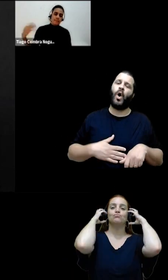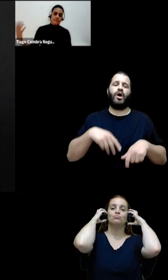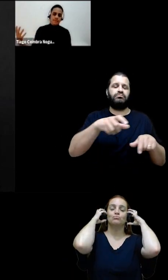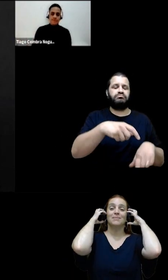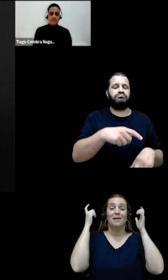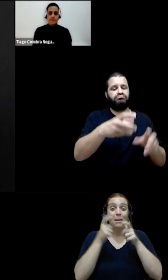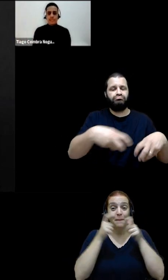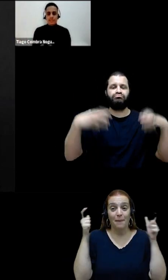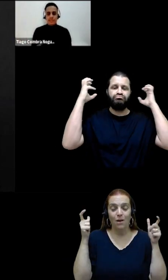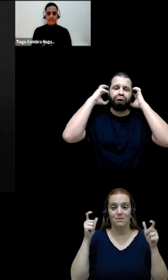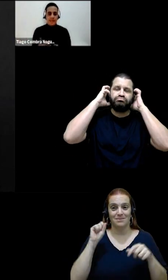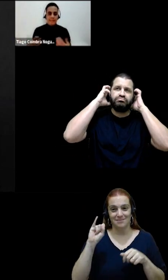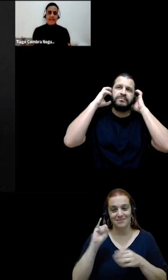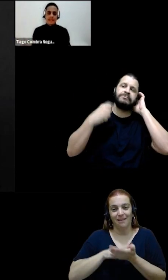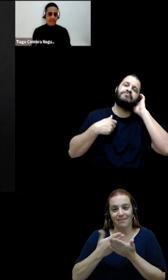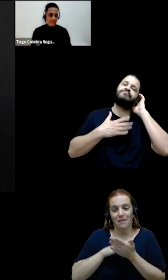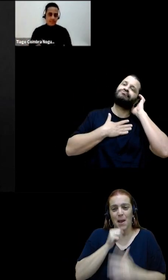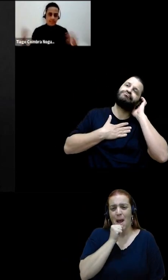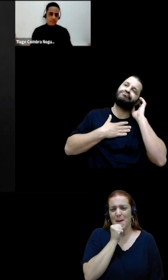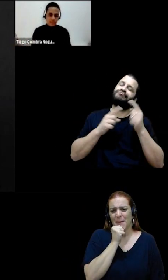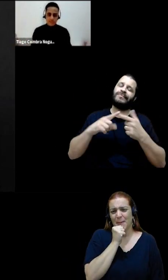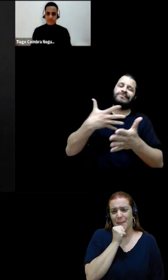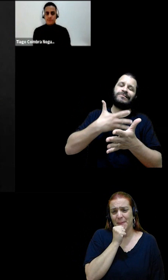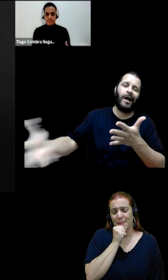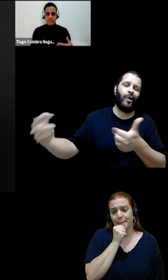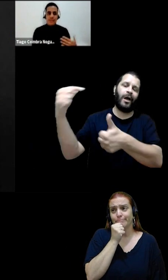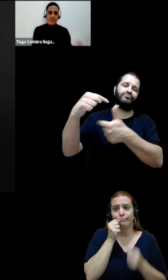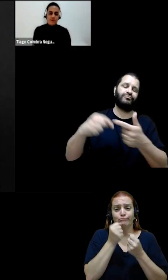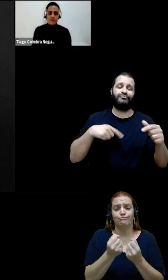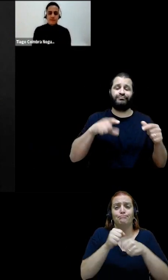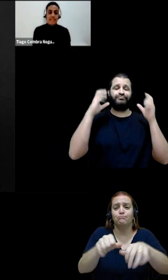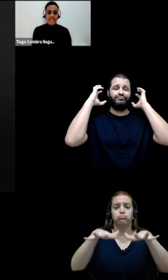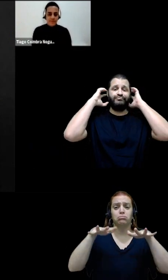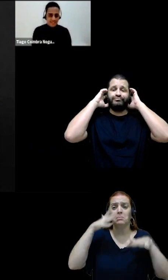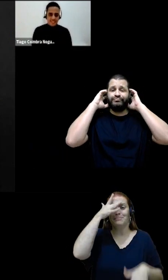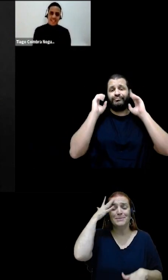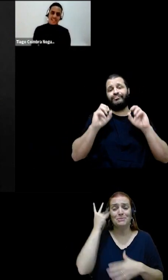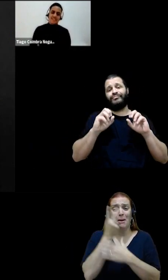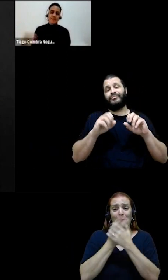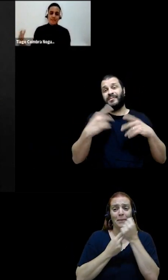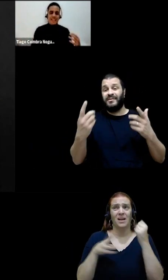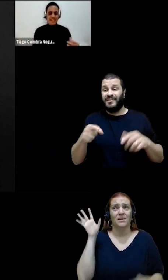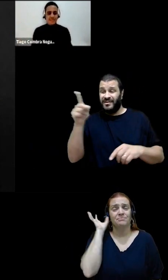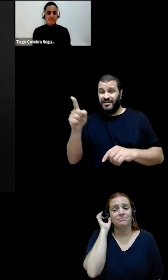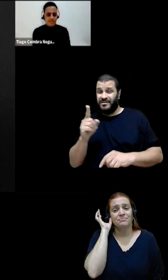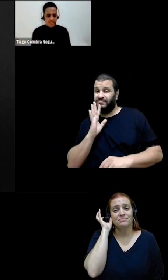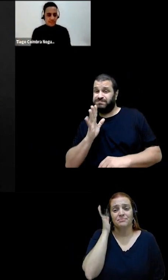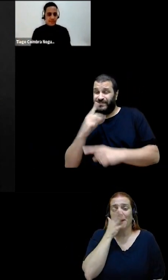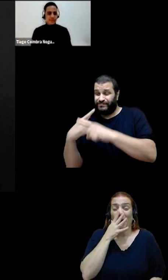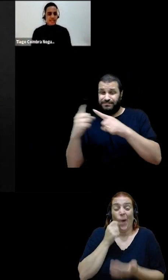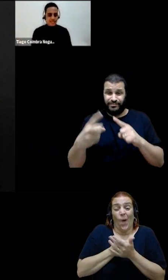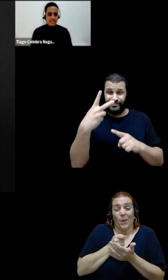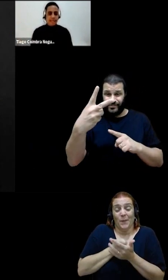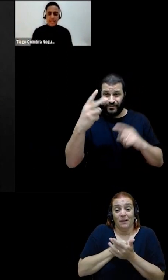ocorre na maioria dos eventos, quando a interpretação é aberta, ela é feita para todos, inclusive os bilíngues, e aí eles são obrigados a ouvir.